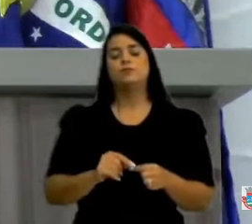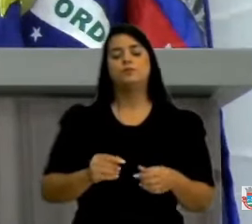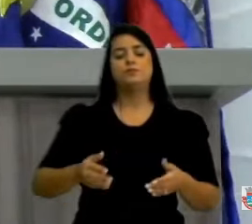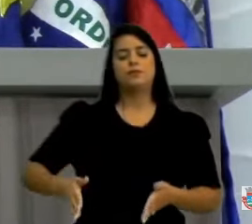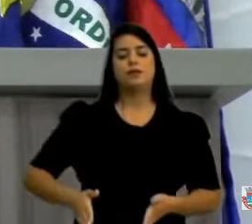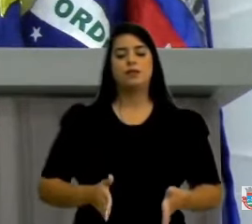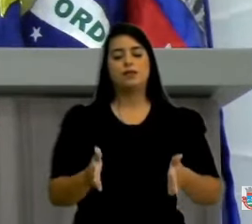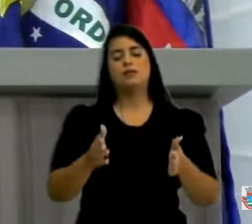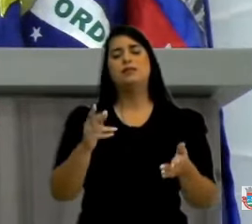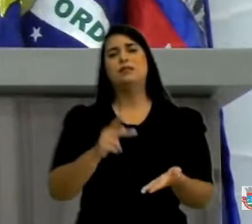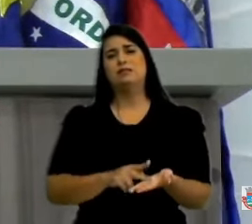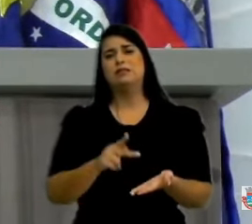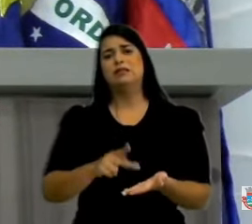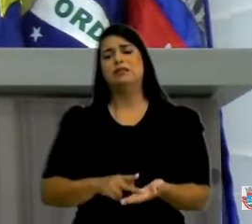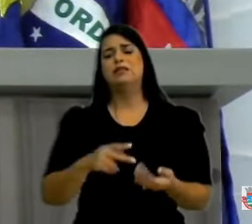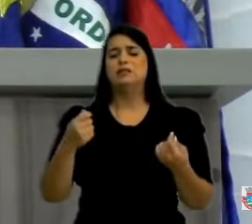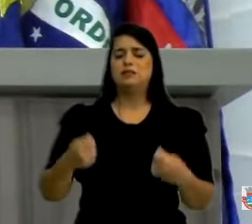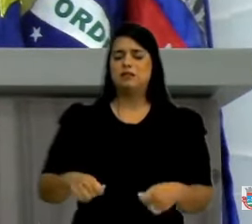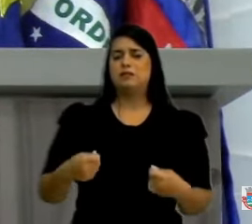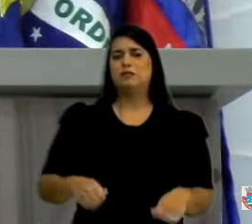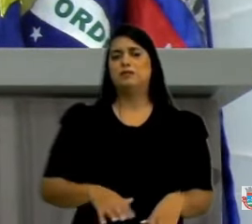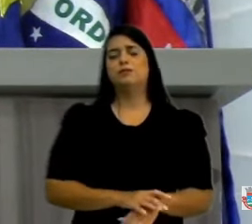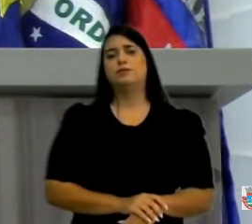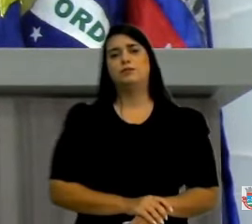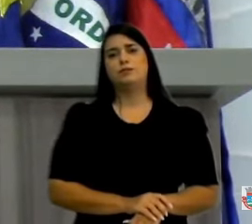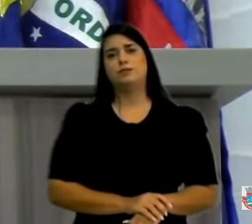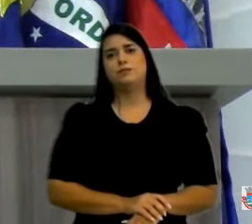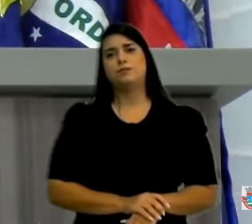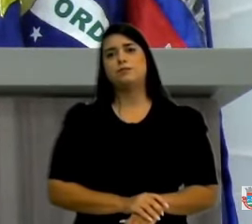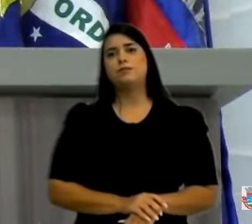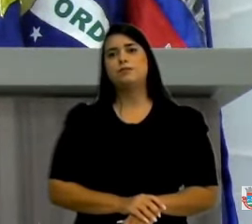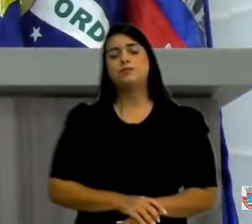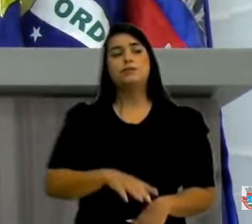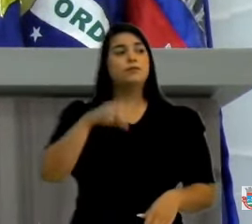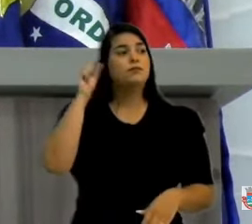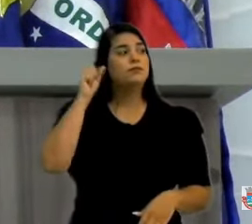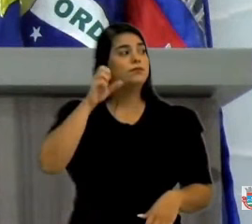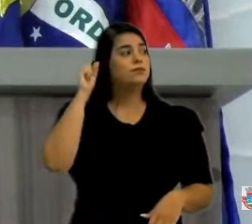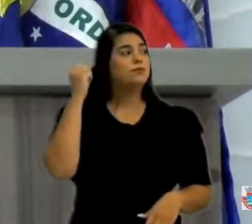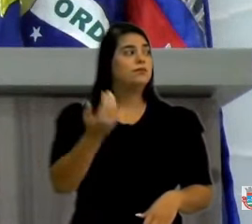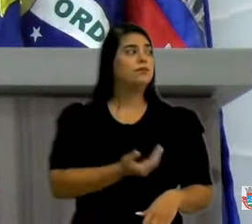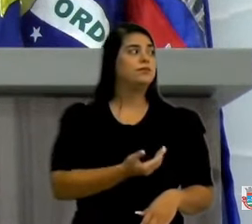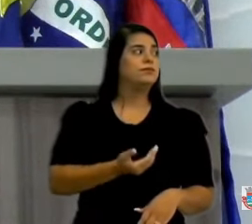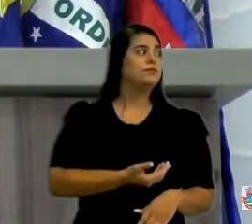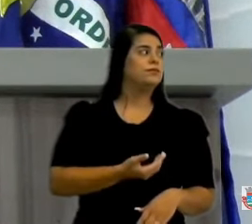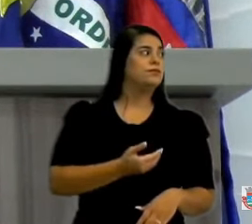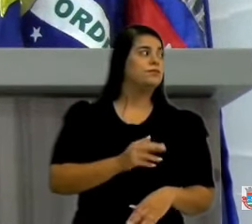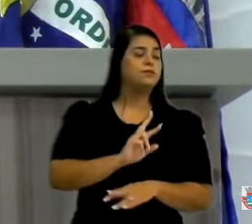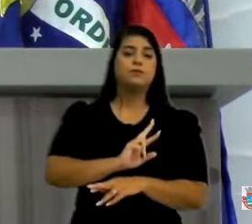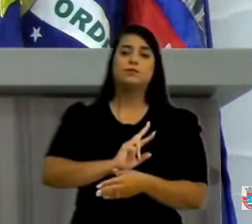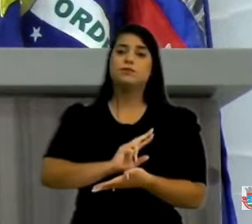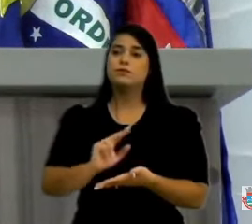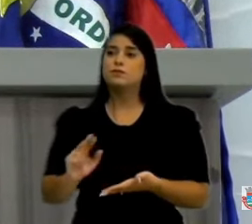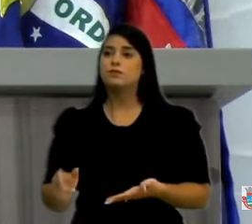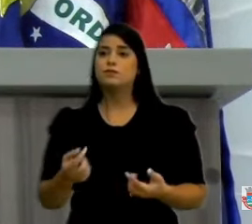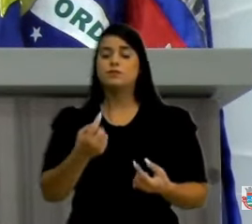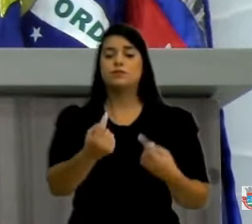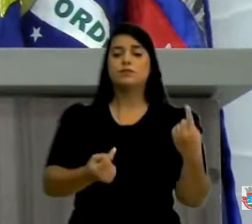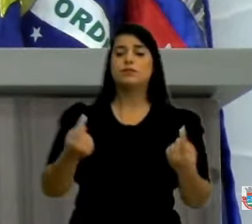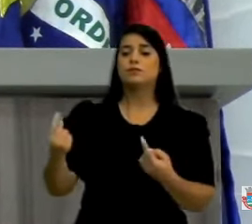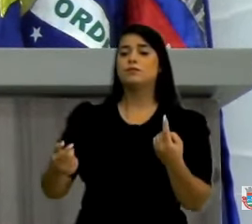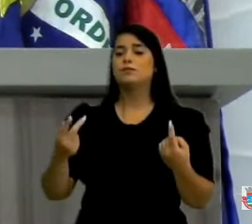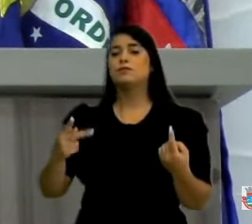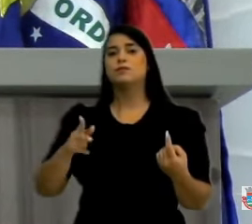estradas, porque realmente está precisando muito. E ao escutar, né, os colegas vereadores, cada um com sua